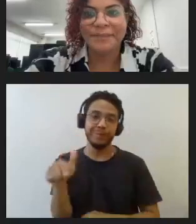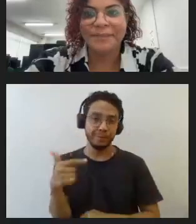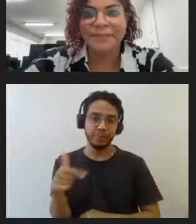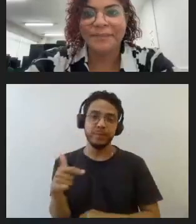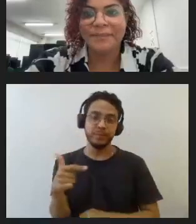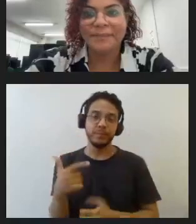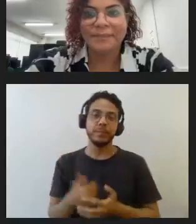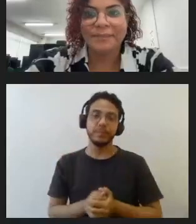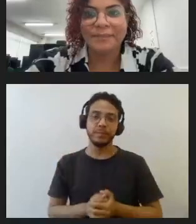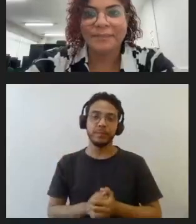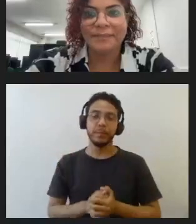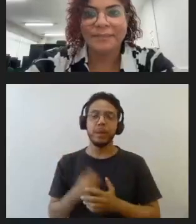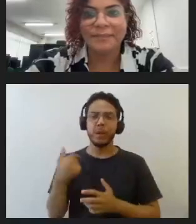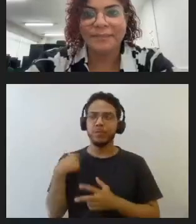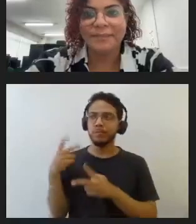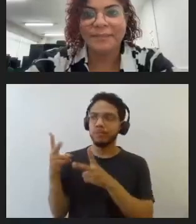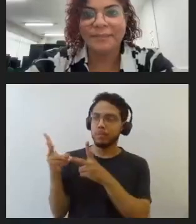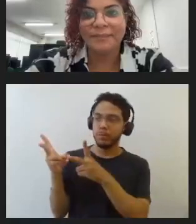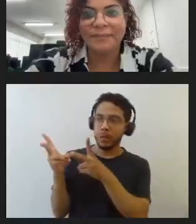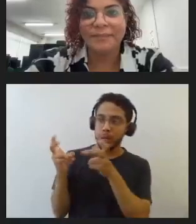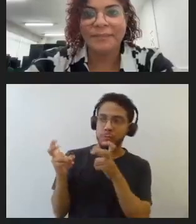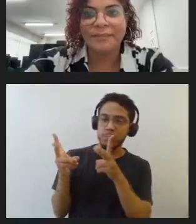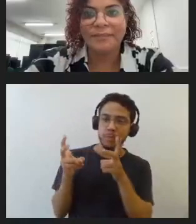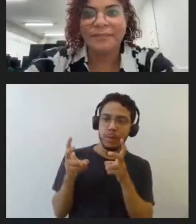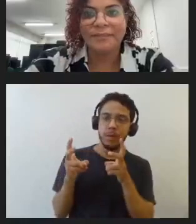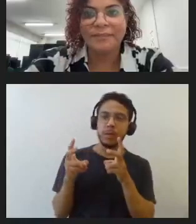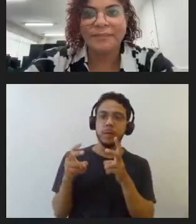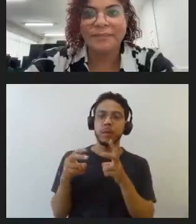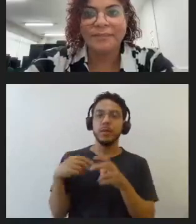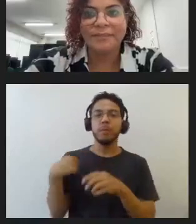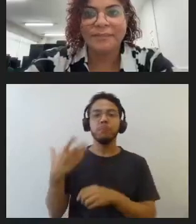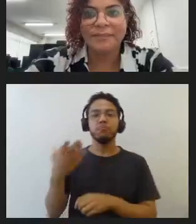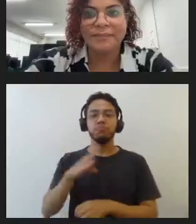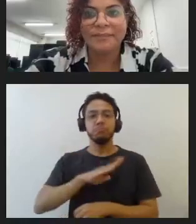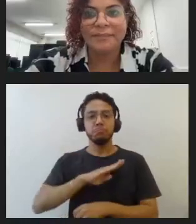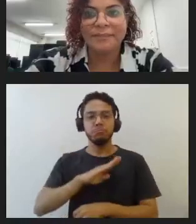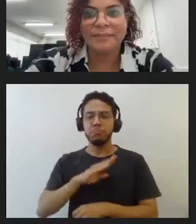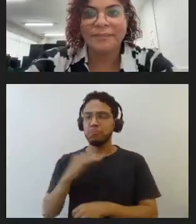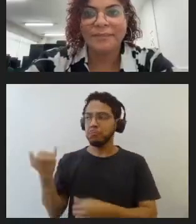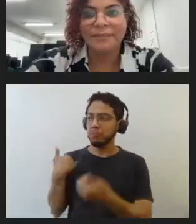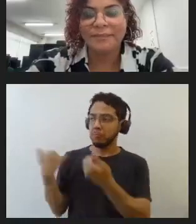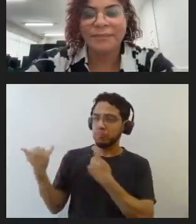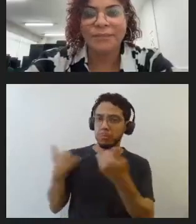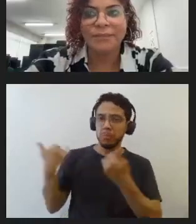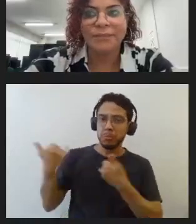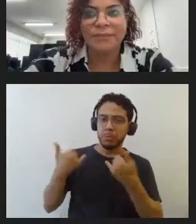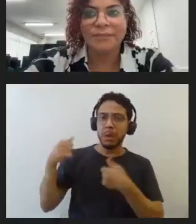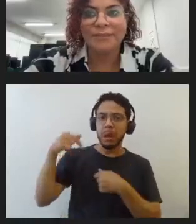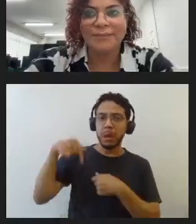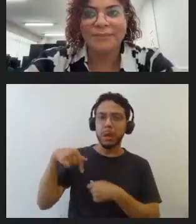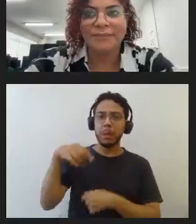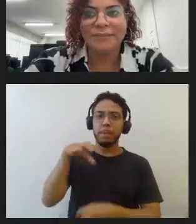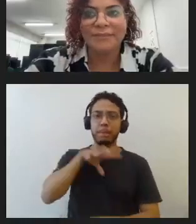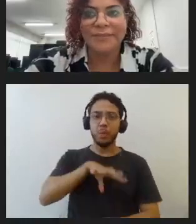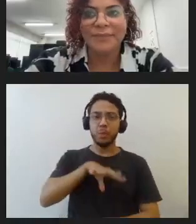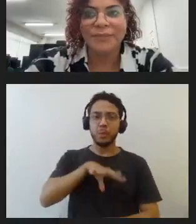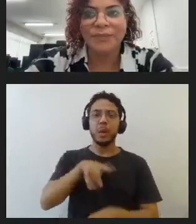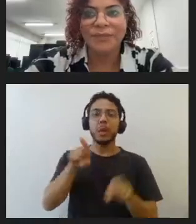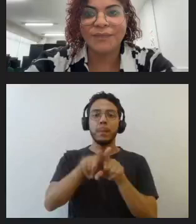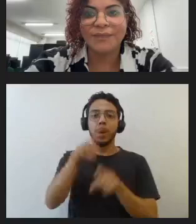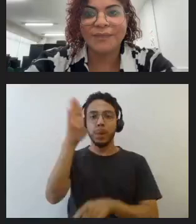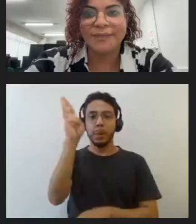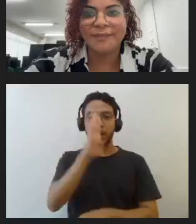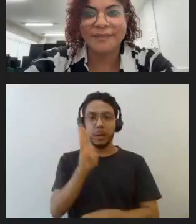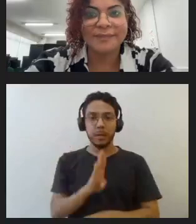Uma coisa que eu tenho observado e colegas têm comentado, tanto aqui em Portugal como no Brasil, colegas